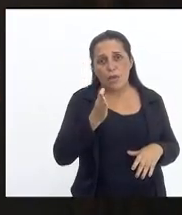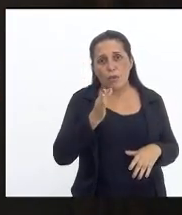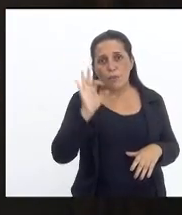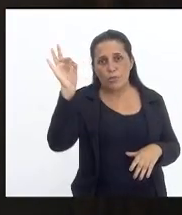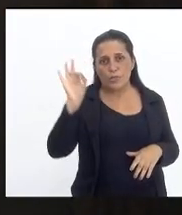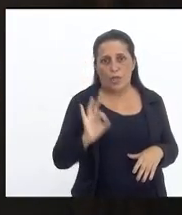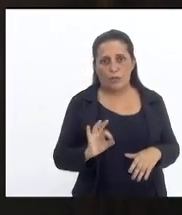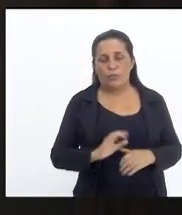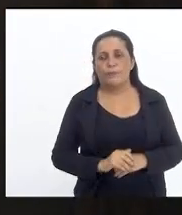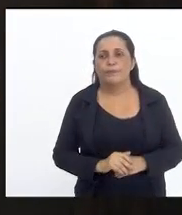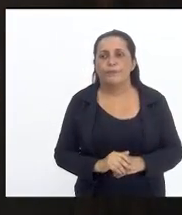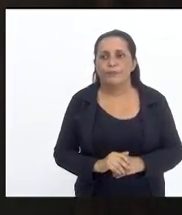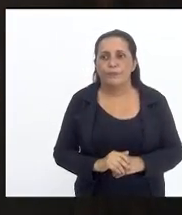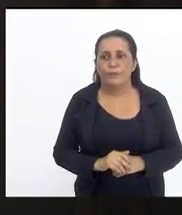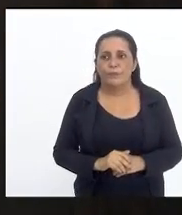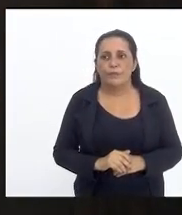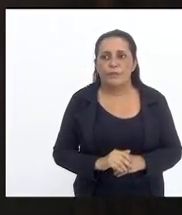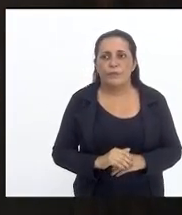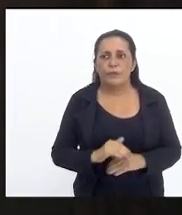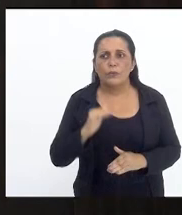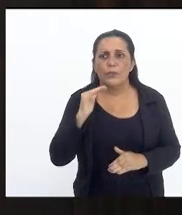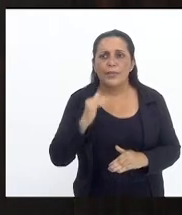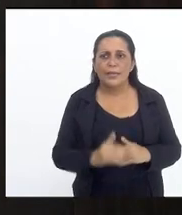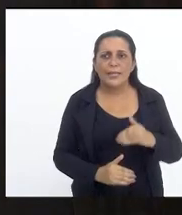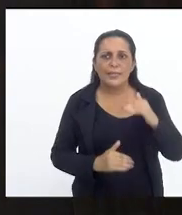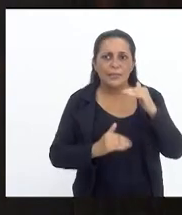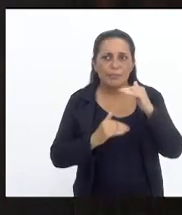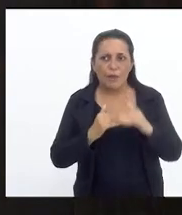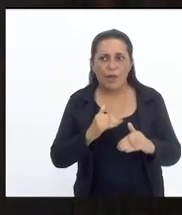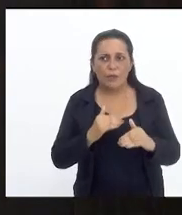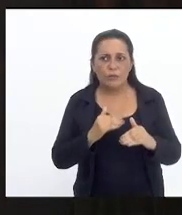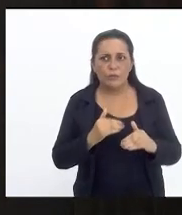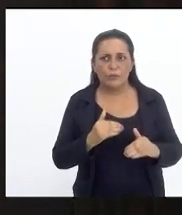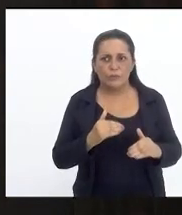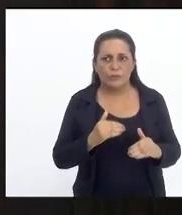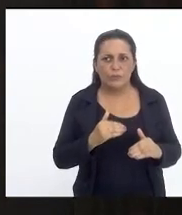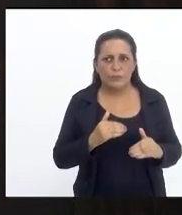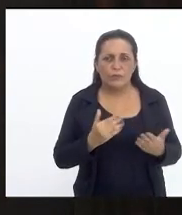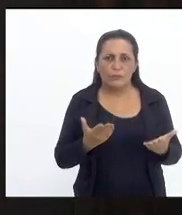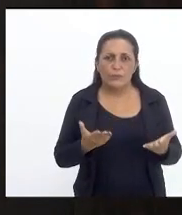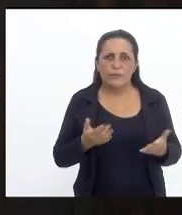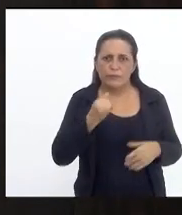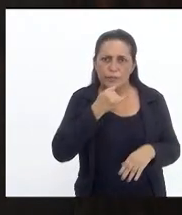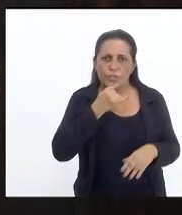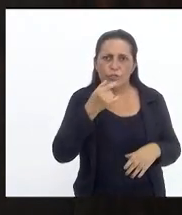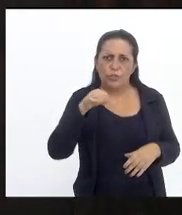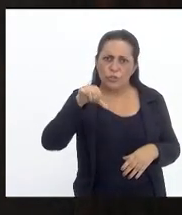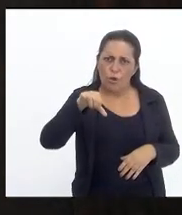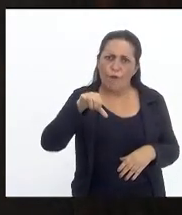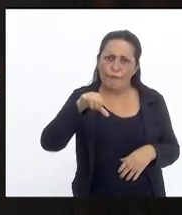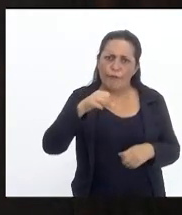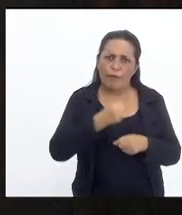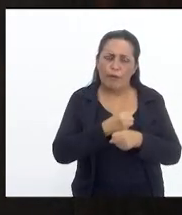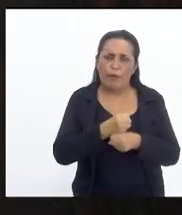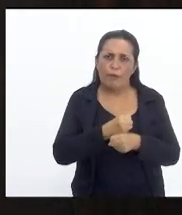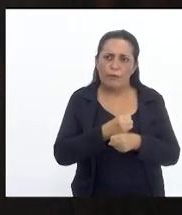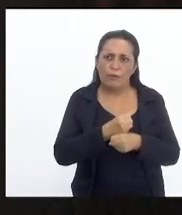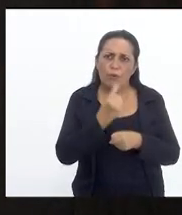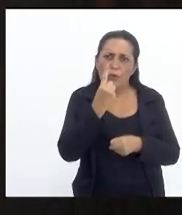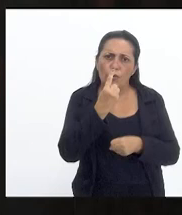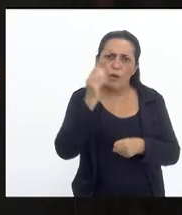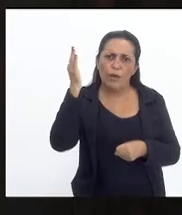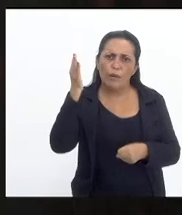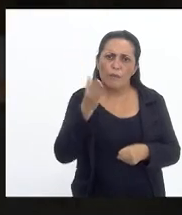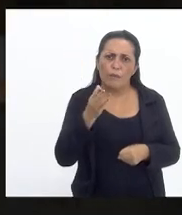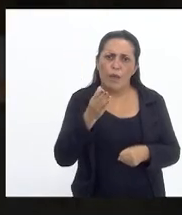um crescimento pífio só ponto de vista de 9 anos da menos de um e-mail